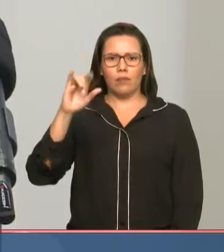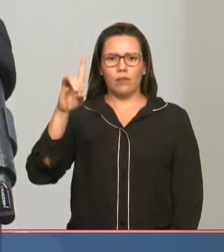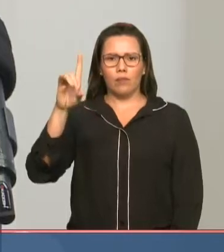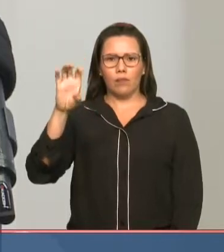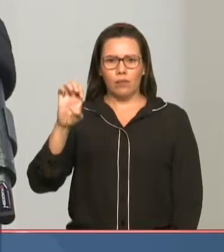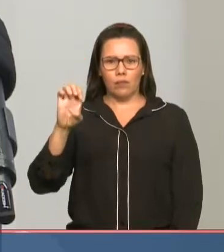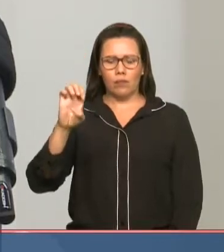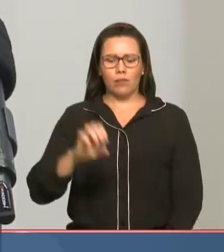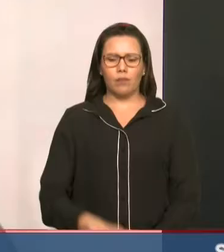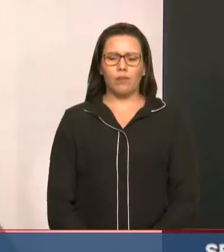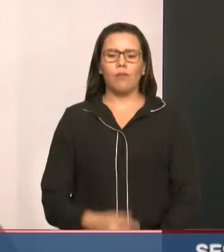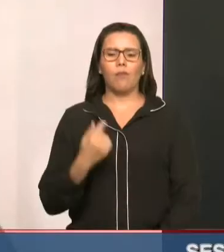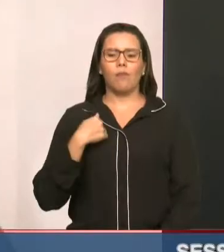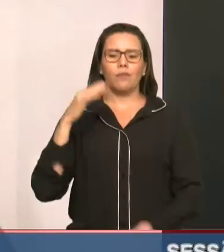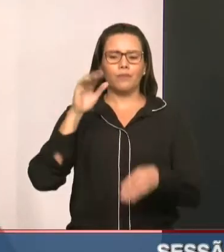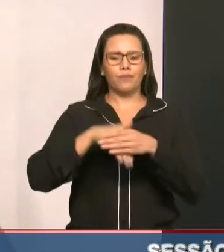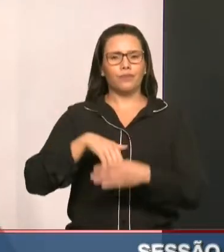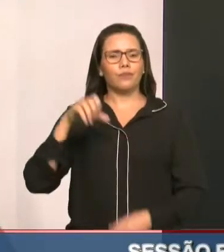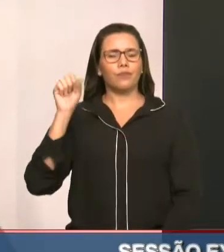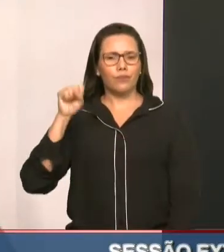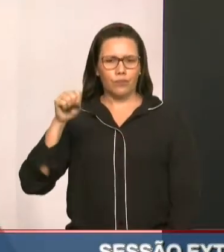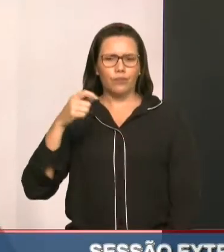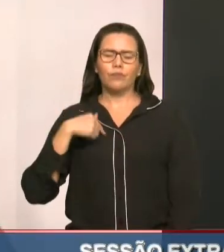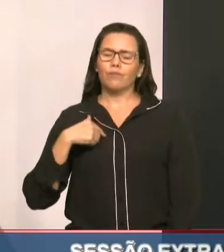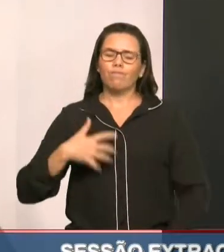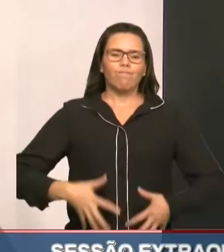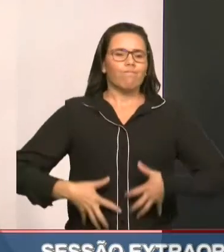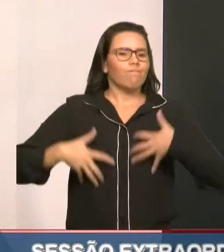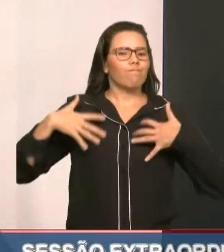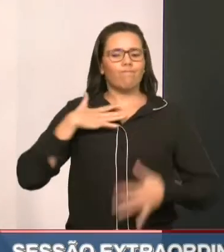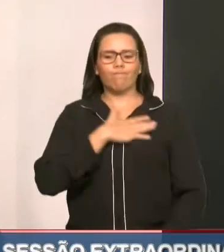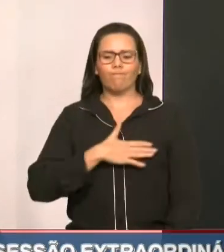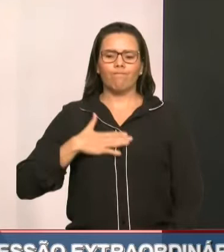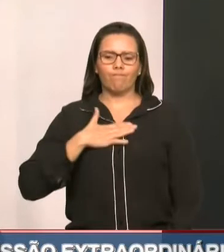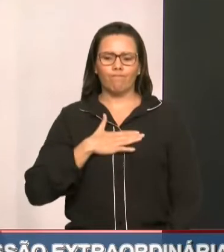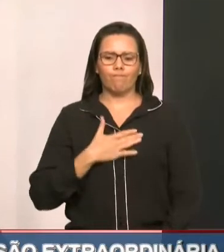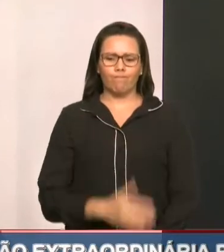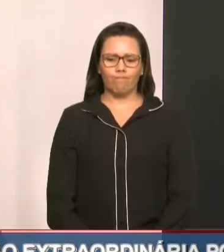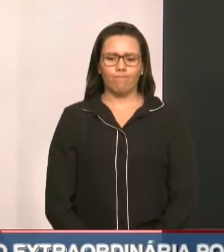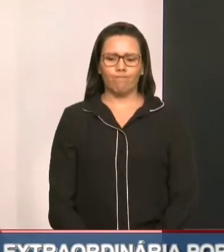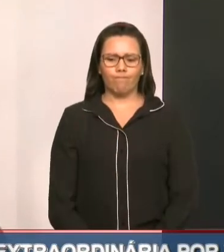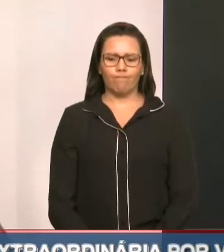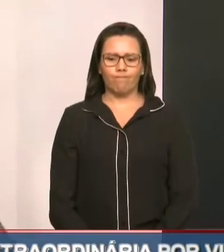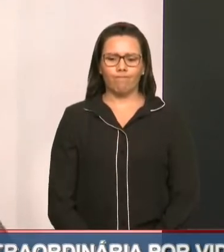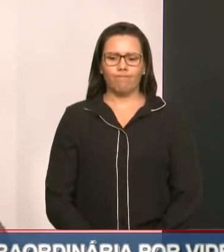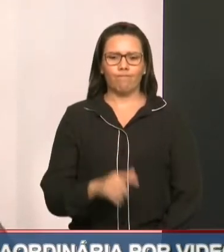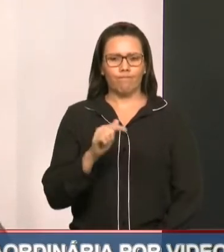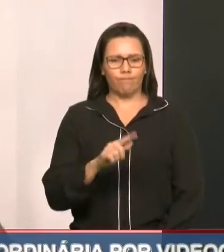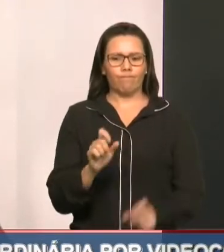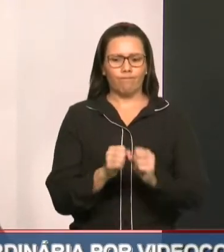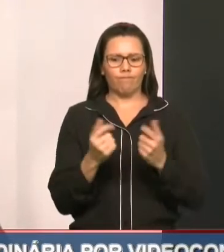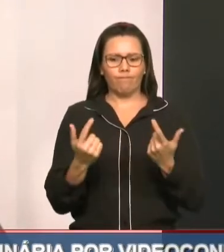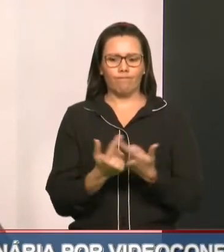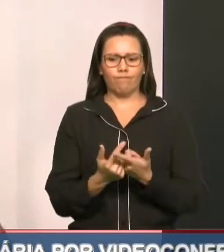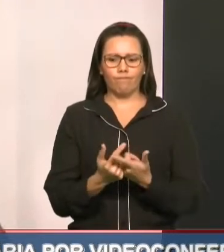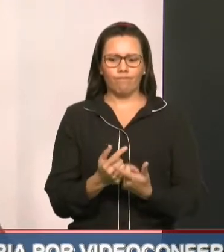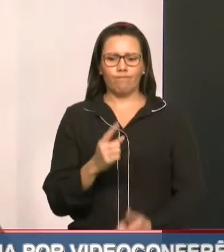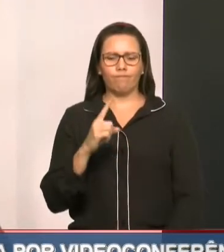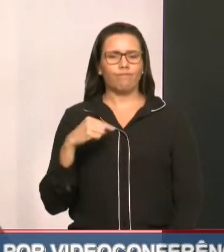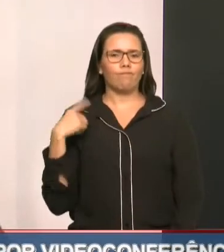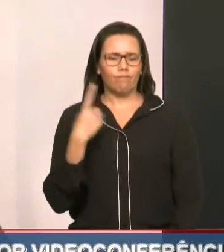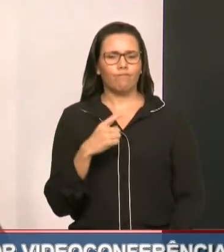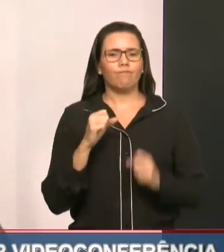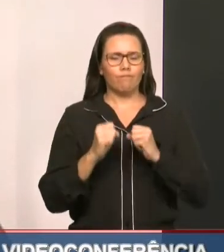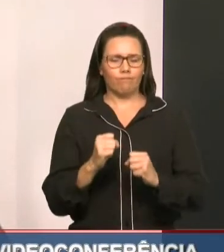Volto sim, e muito contente, muito feliz de estar fazendo parte dessa casa agora, quando nós podemos tomar decisões